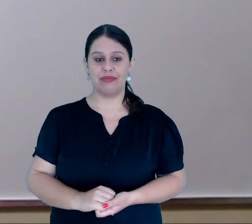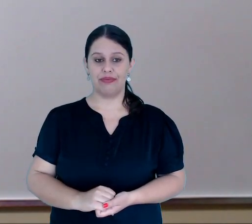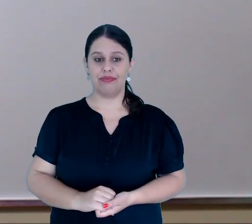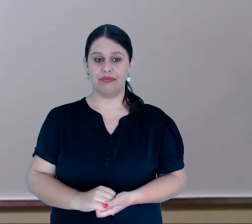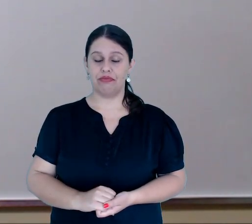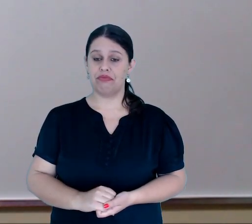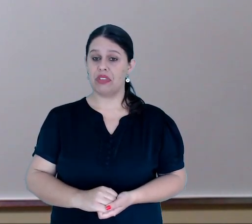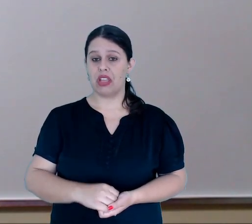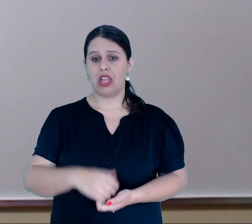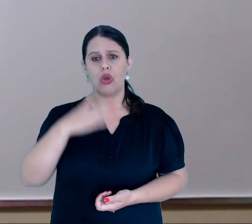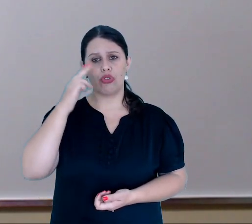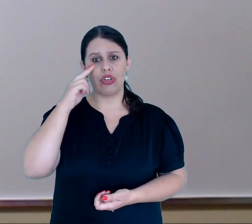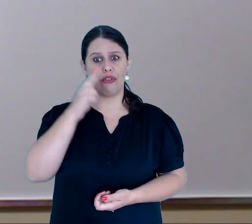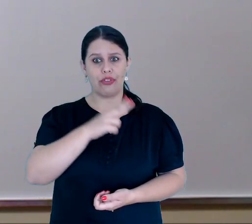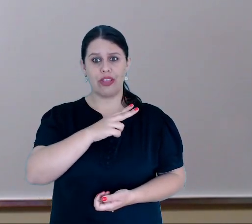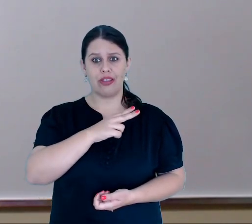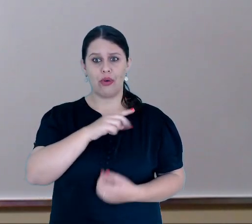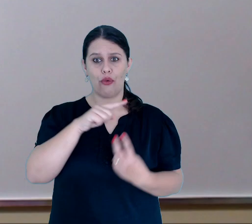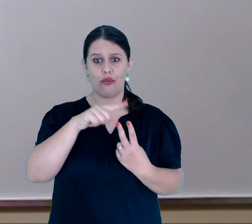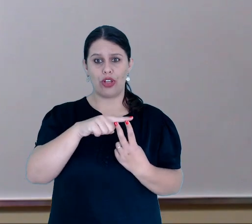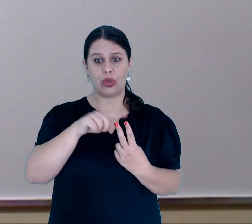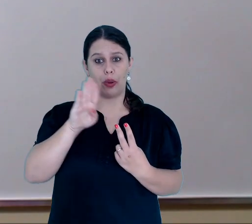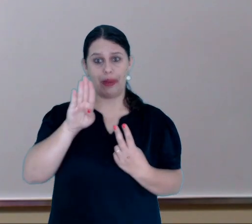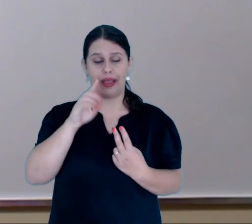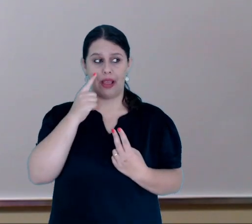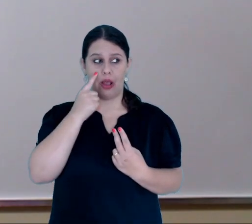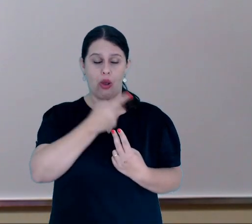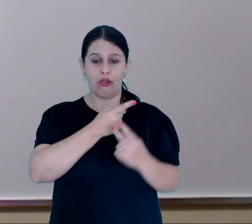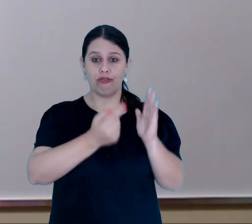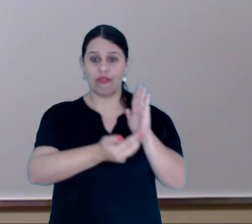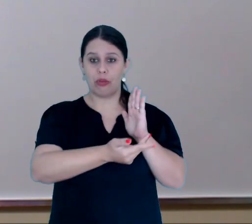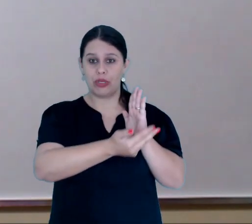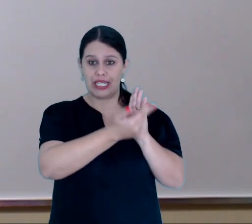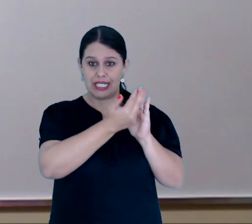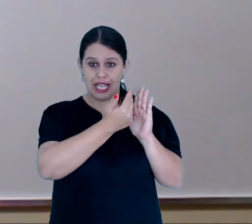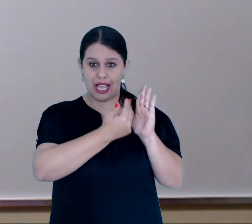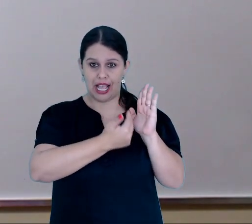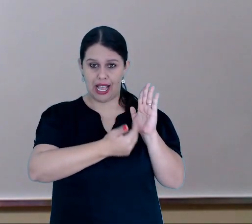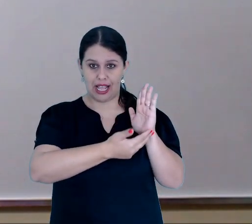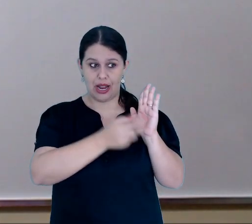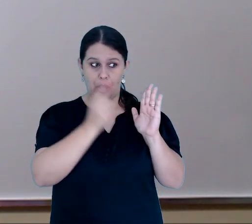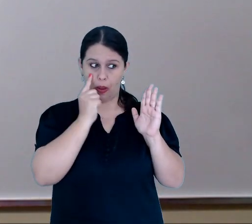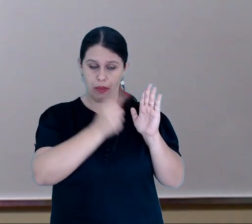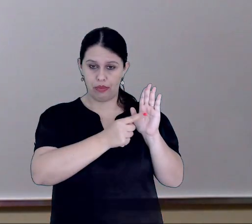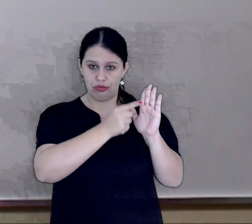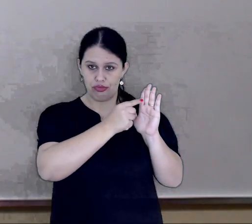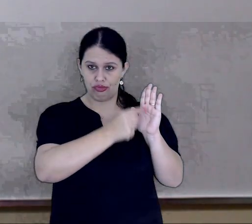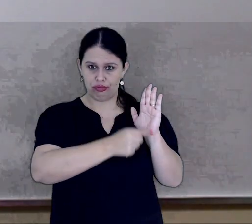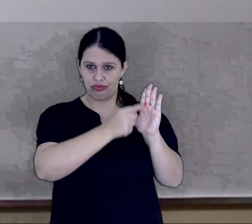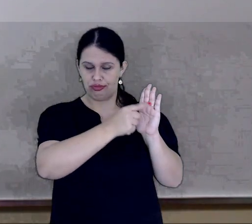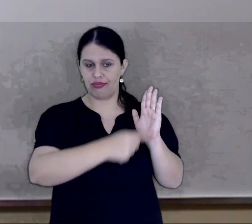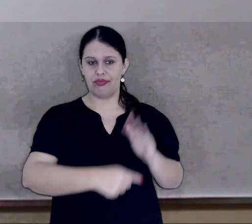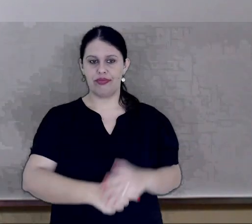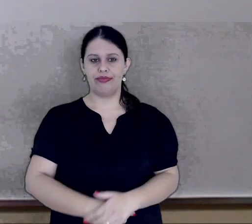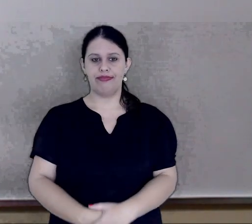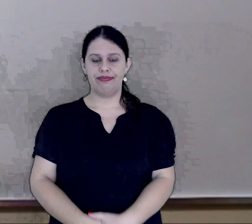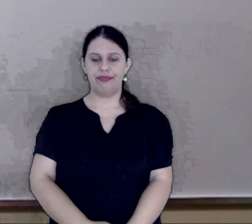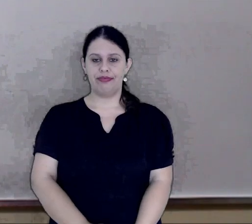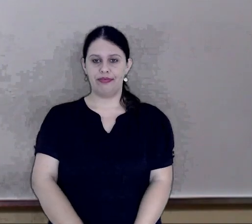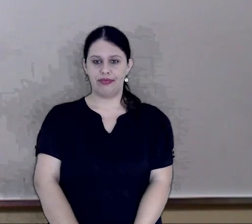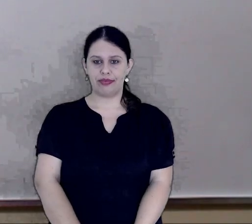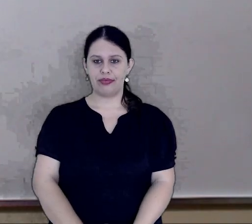Muito bem! O vetor D eu já encontrei, vamos desenhar ele aqui, ó Vetor D